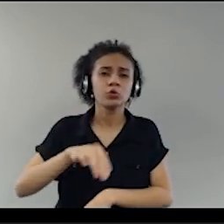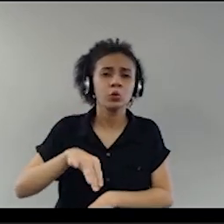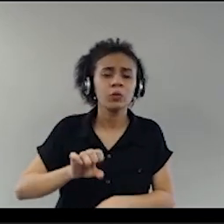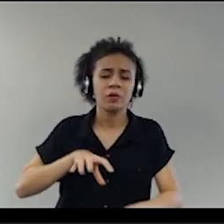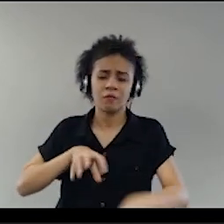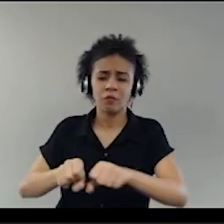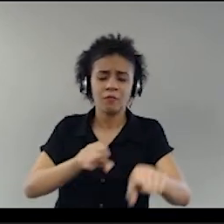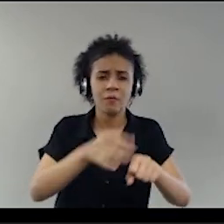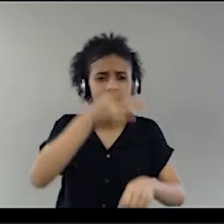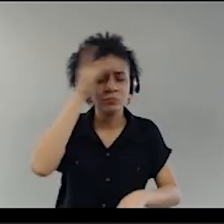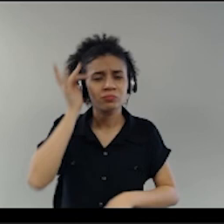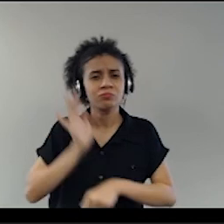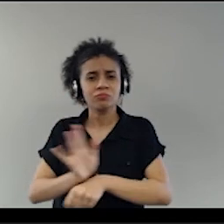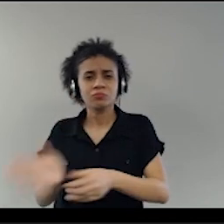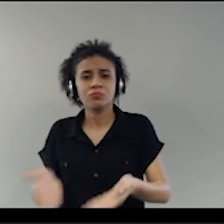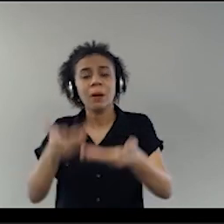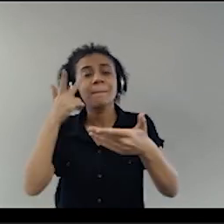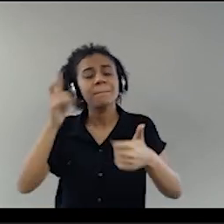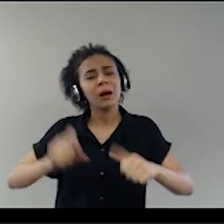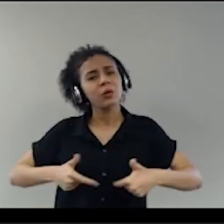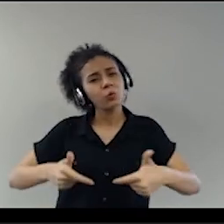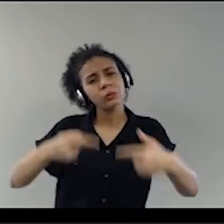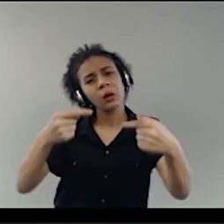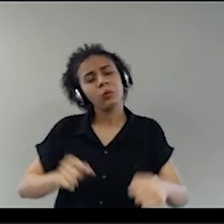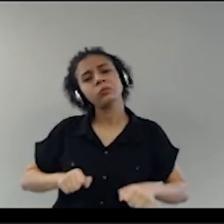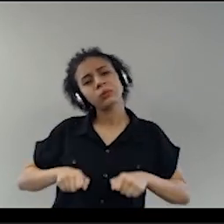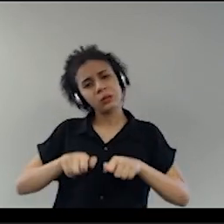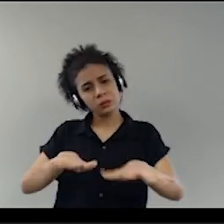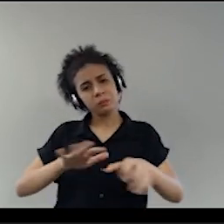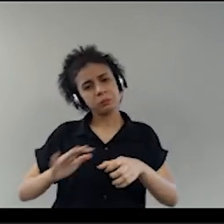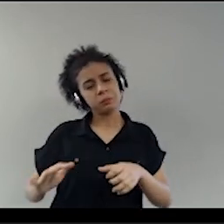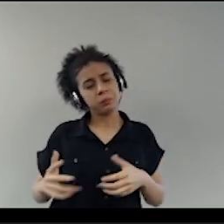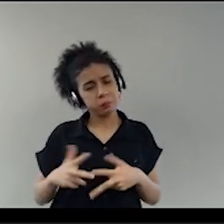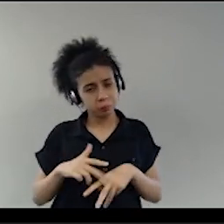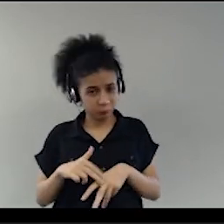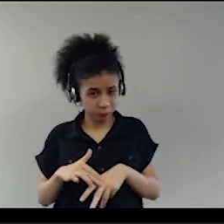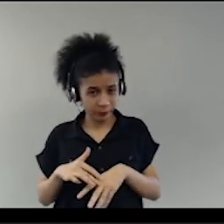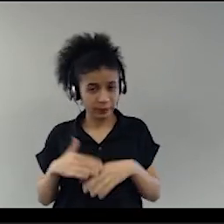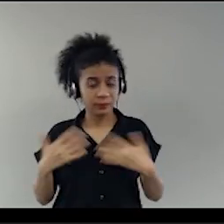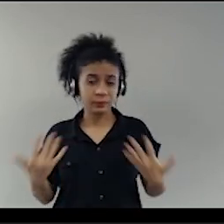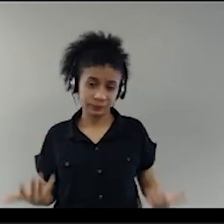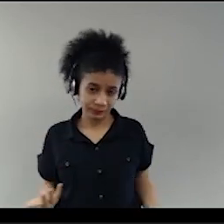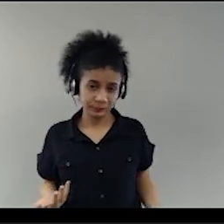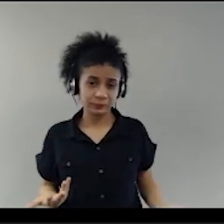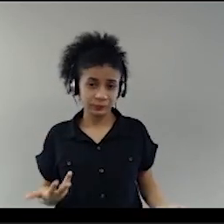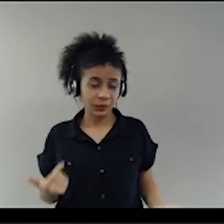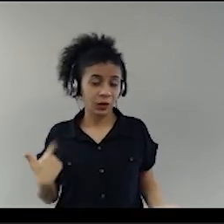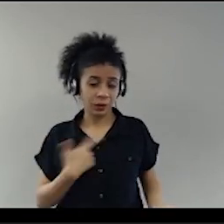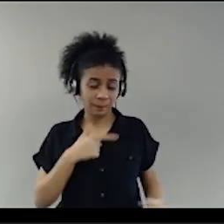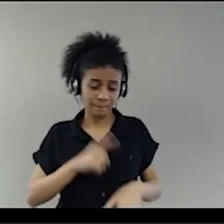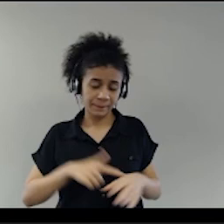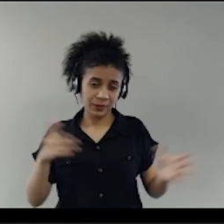trabalhar com a nova geração que vai lidar com isso. Então, nós precisamos, neste momento, não